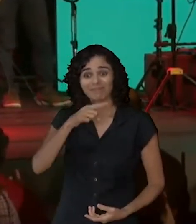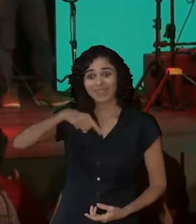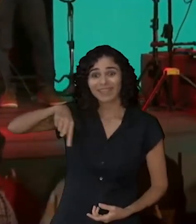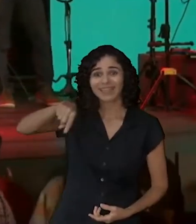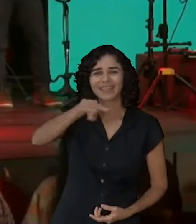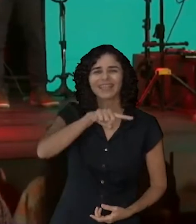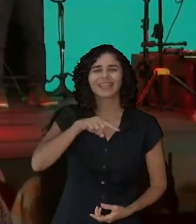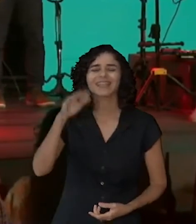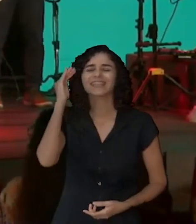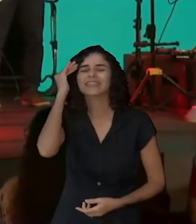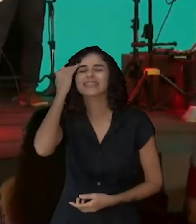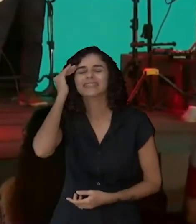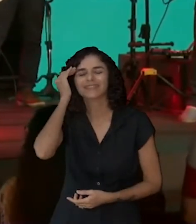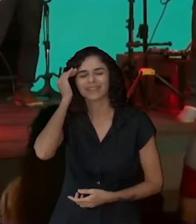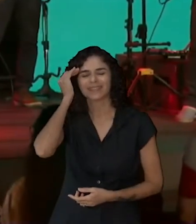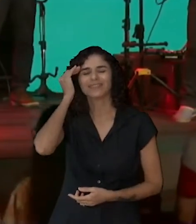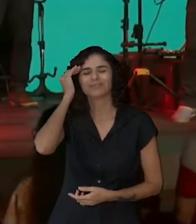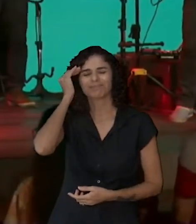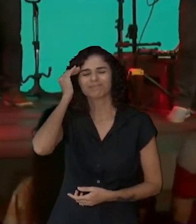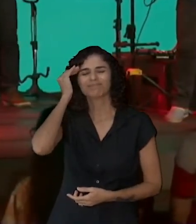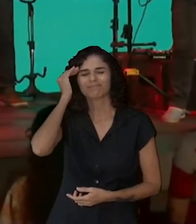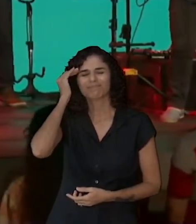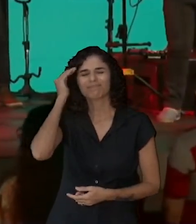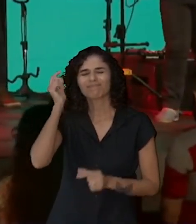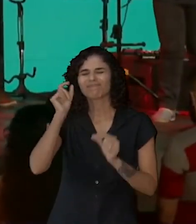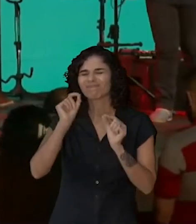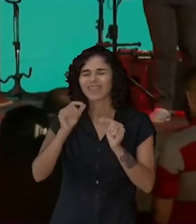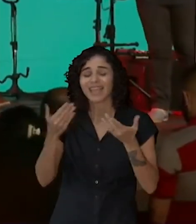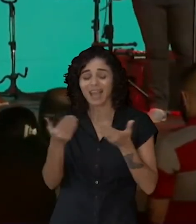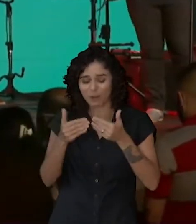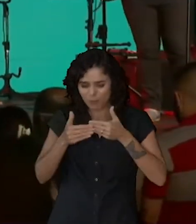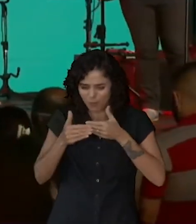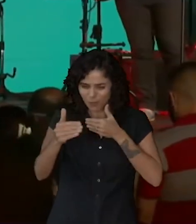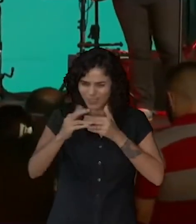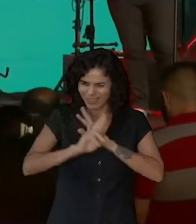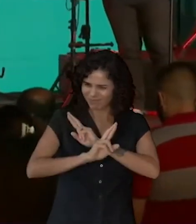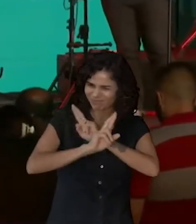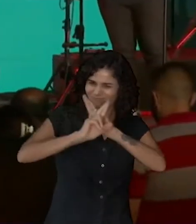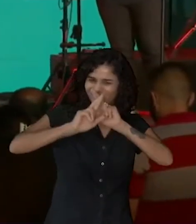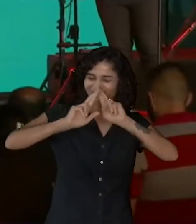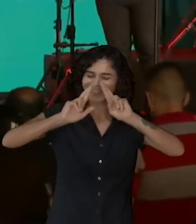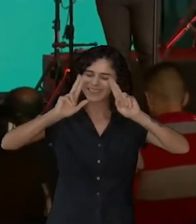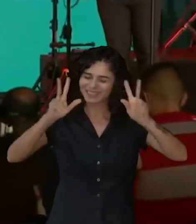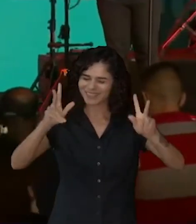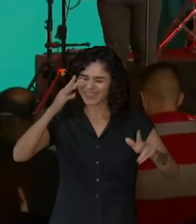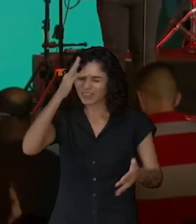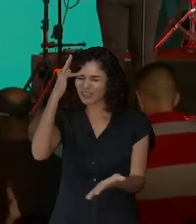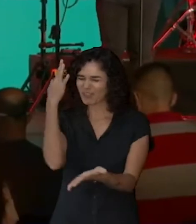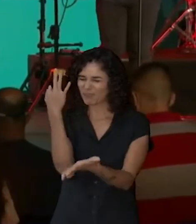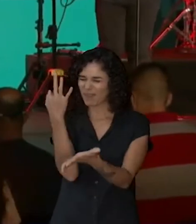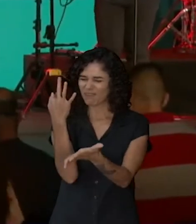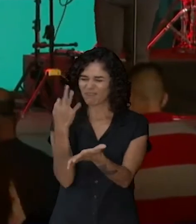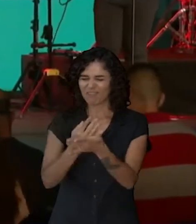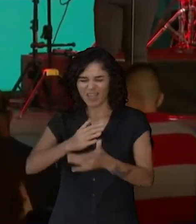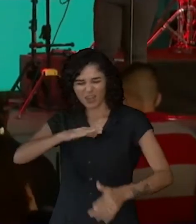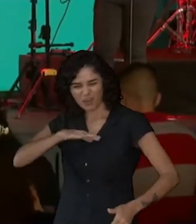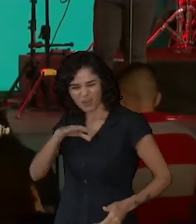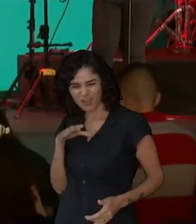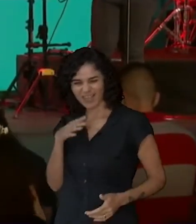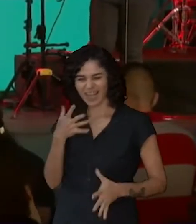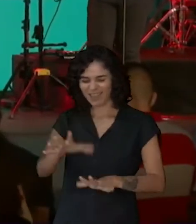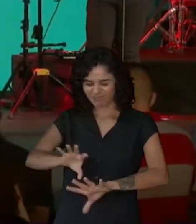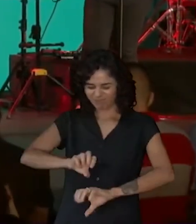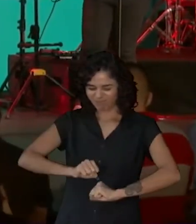sejam tomados de uma ousadia, de uma fé sobrenatural, que o Senhor abra os seus